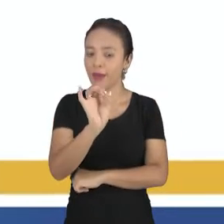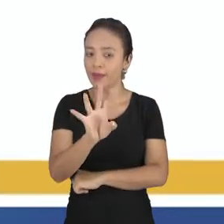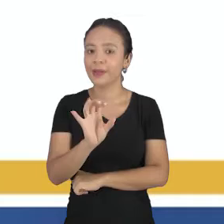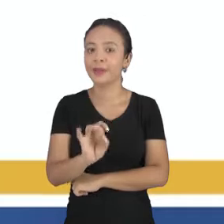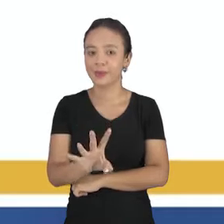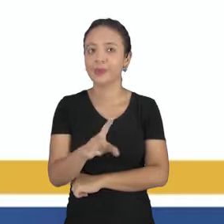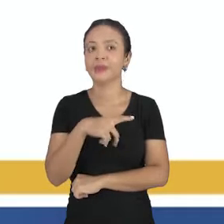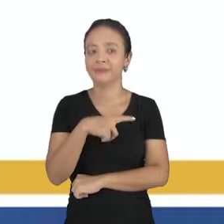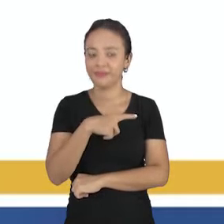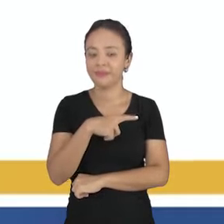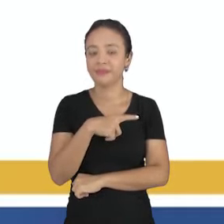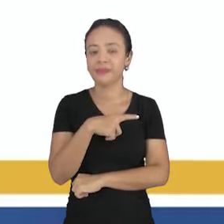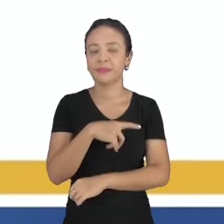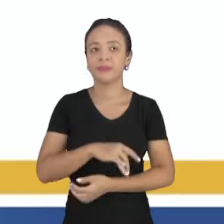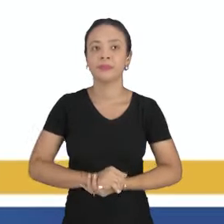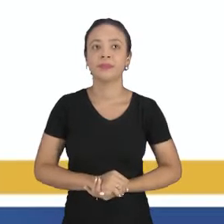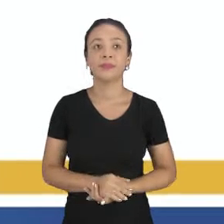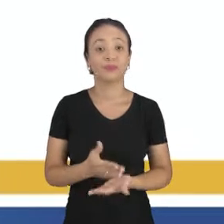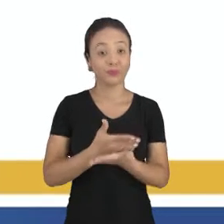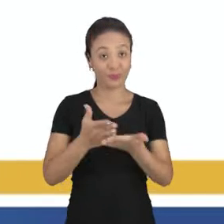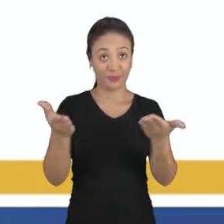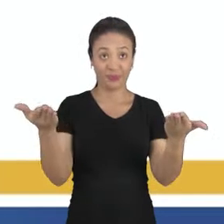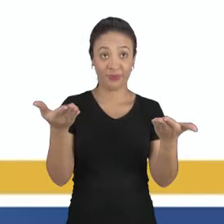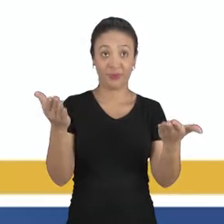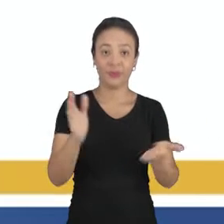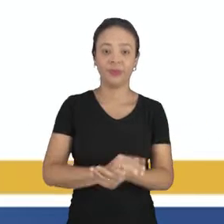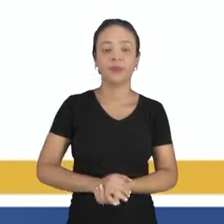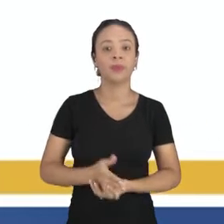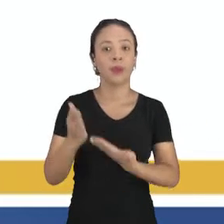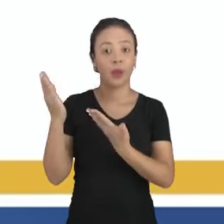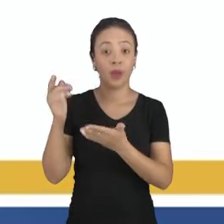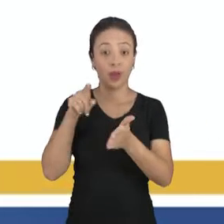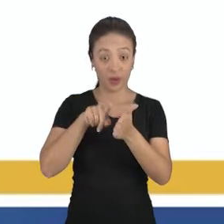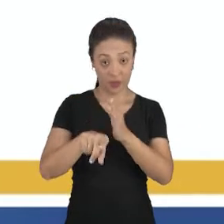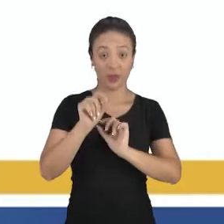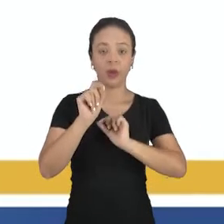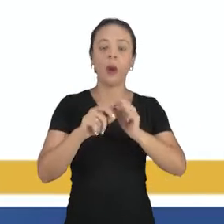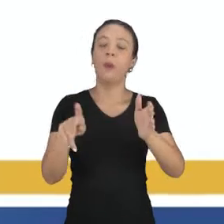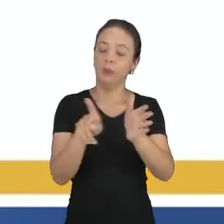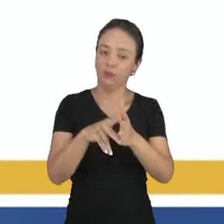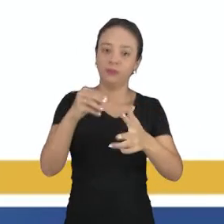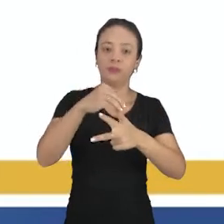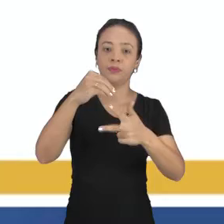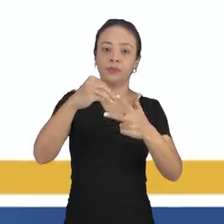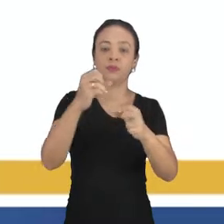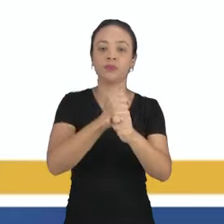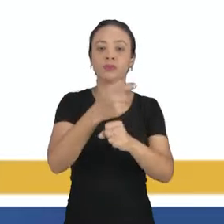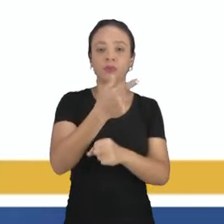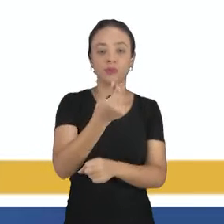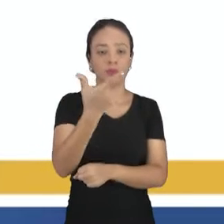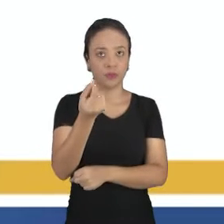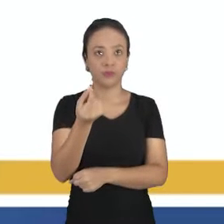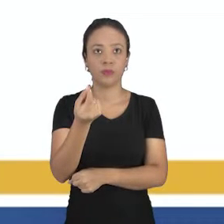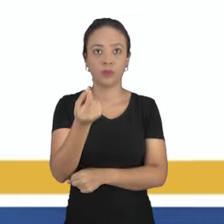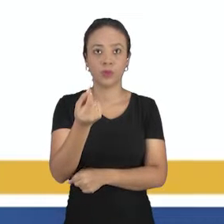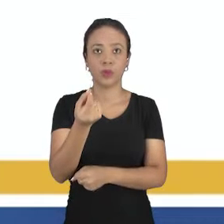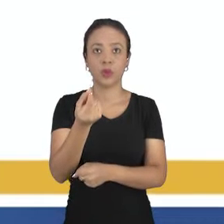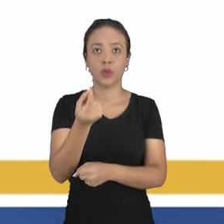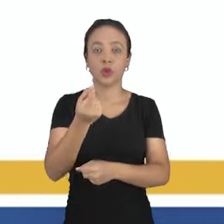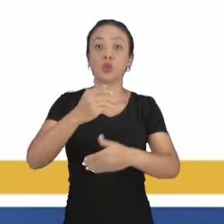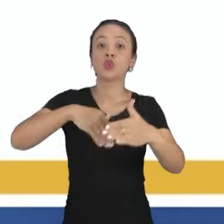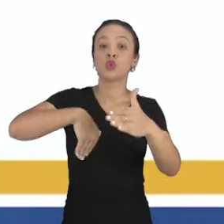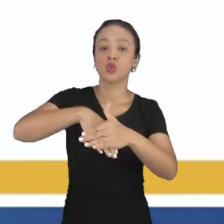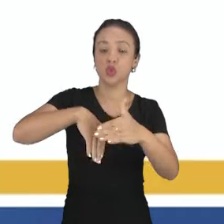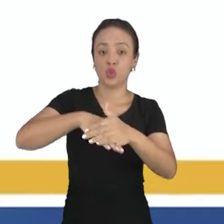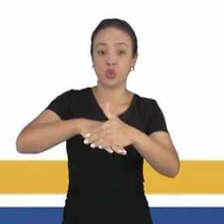cabra alternativa Então vamos lá essa questão é uma questão do Enem 2020 É uma partida de futebol